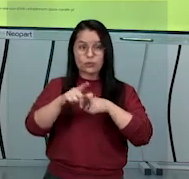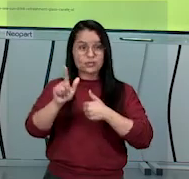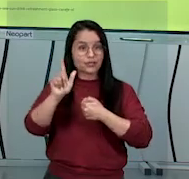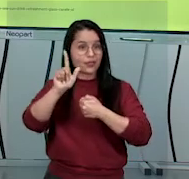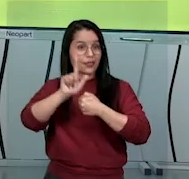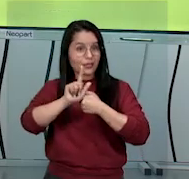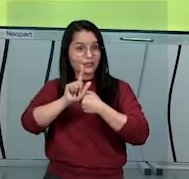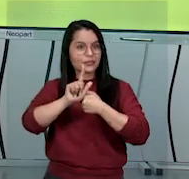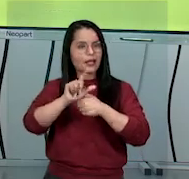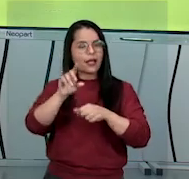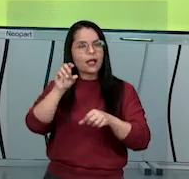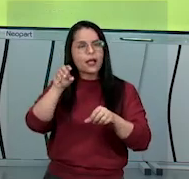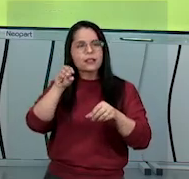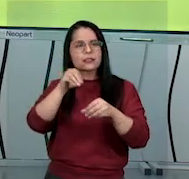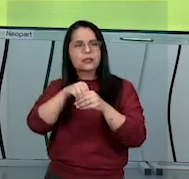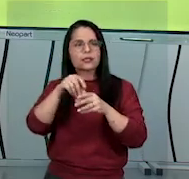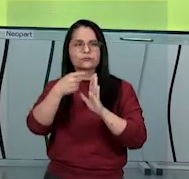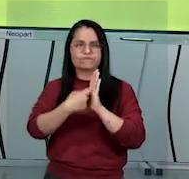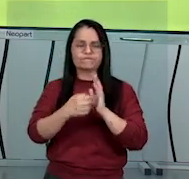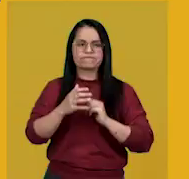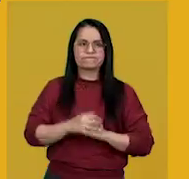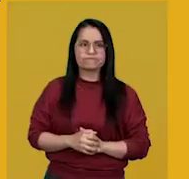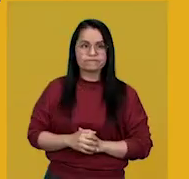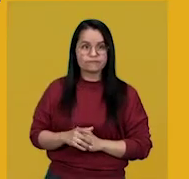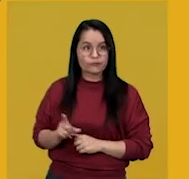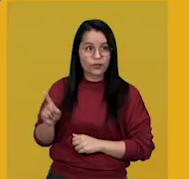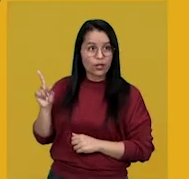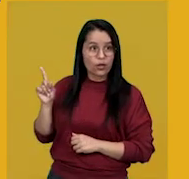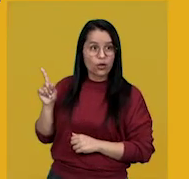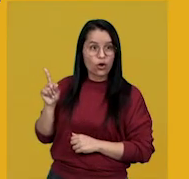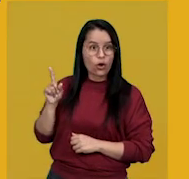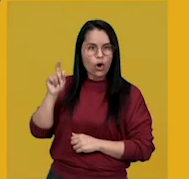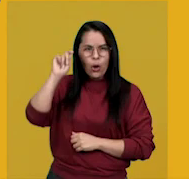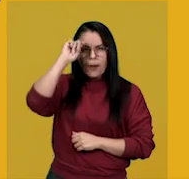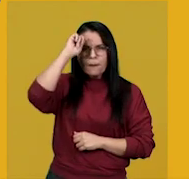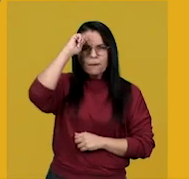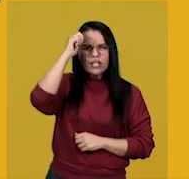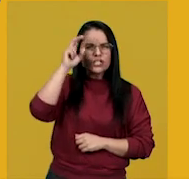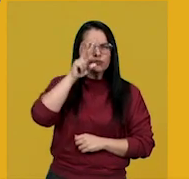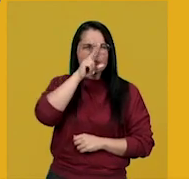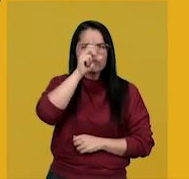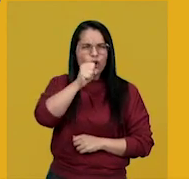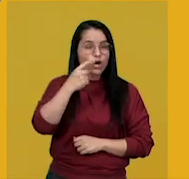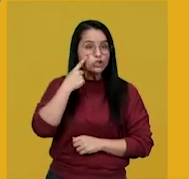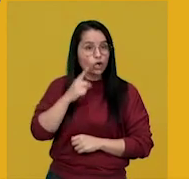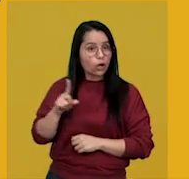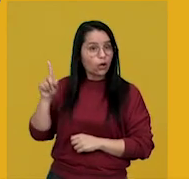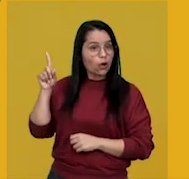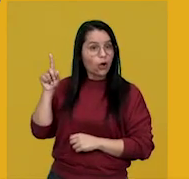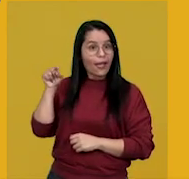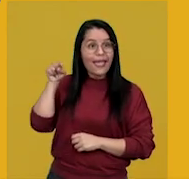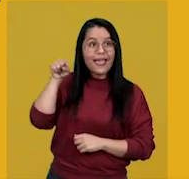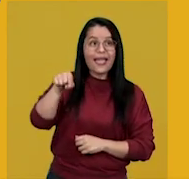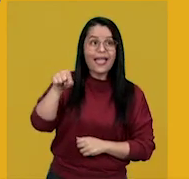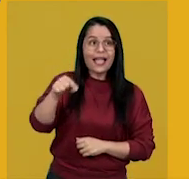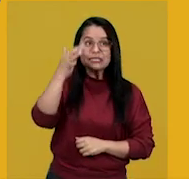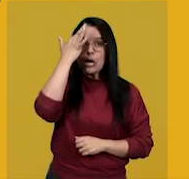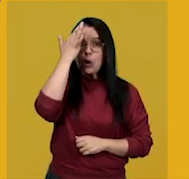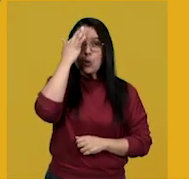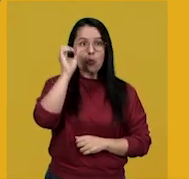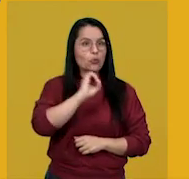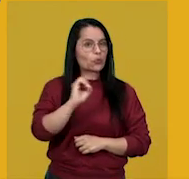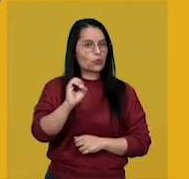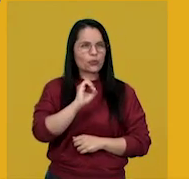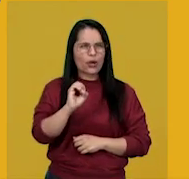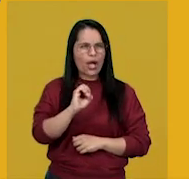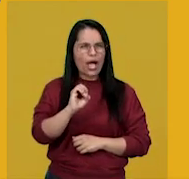lexicais nesse texto. Bom, essa você não deve ter imaginado. O mesmo fenômeno que deixa um copo com